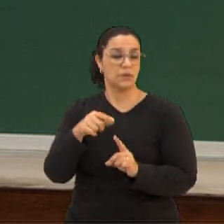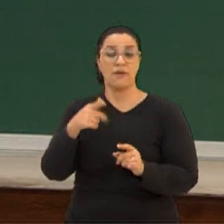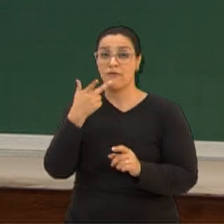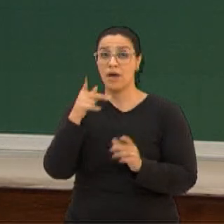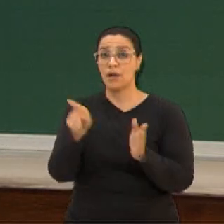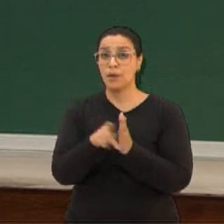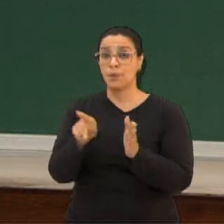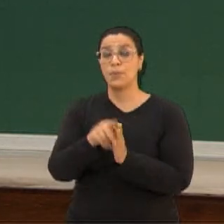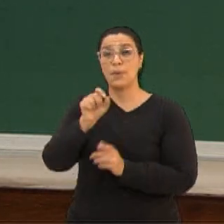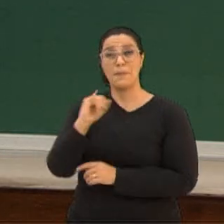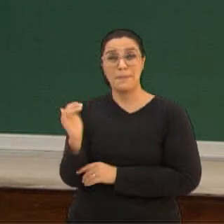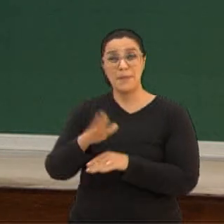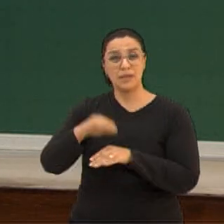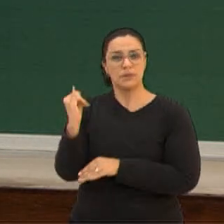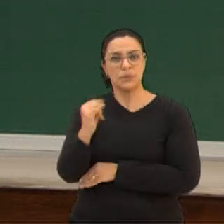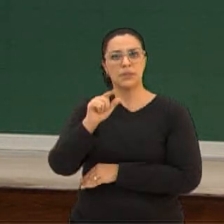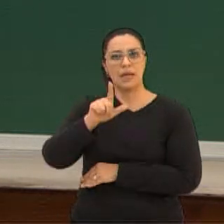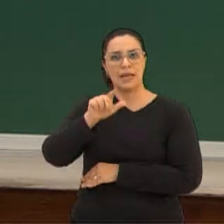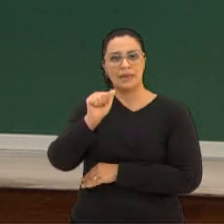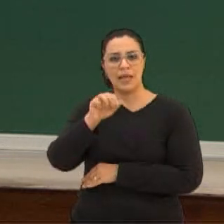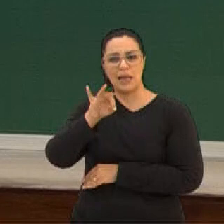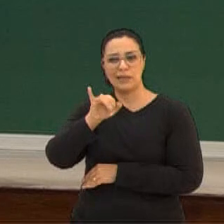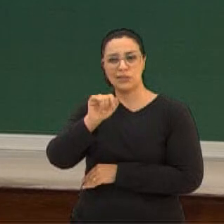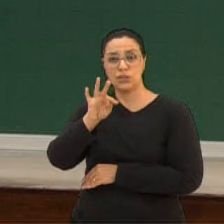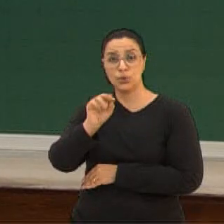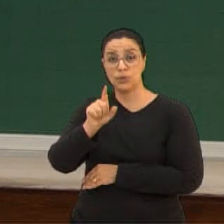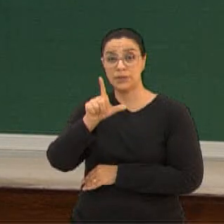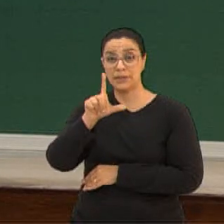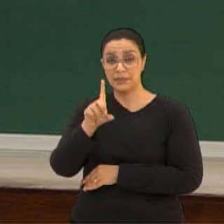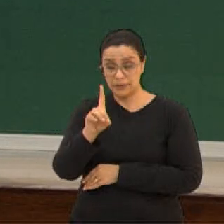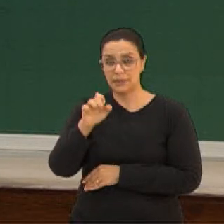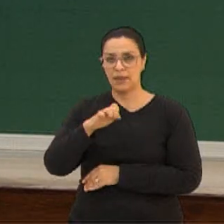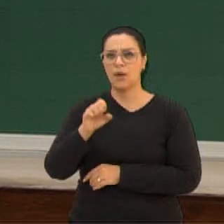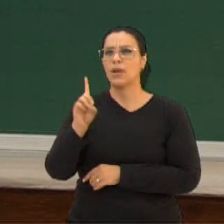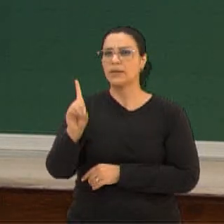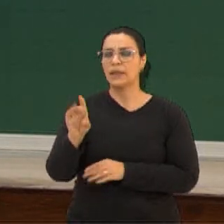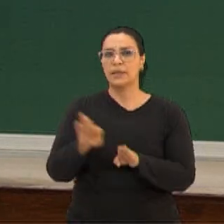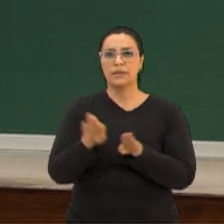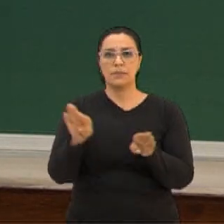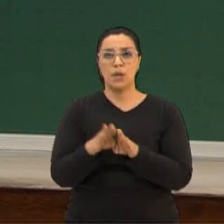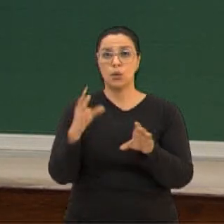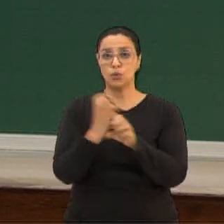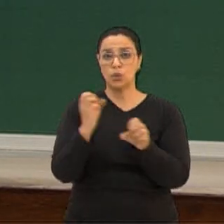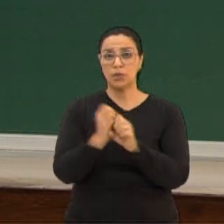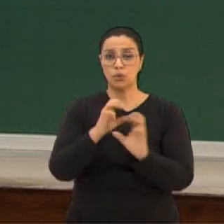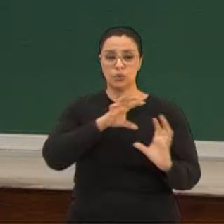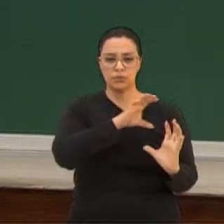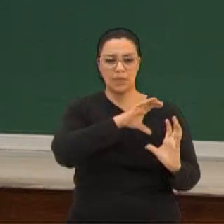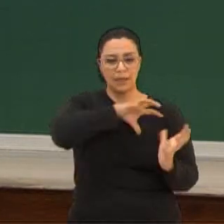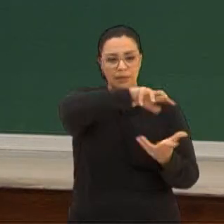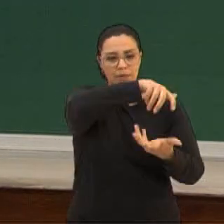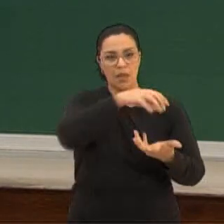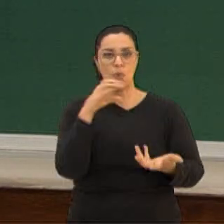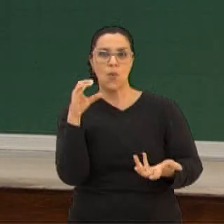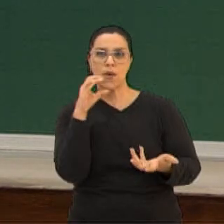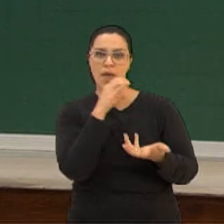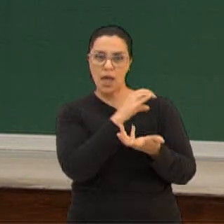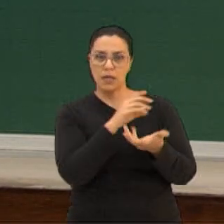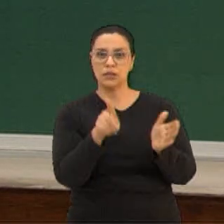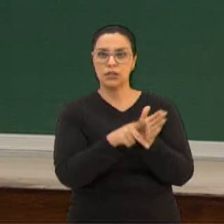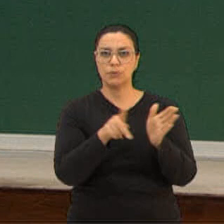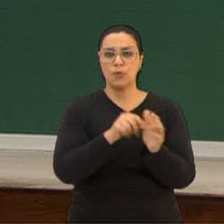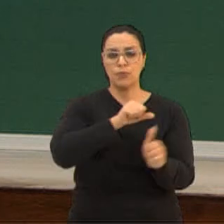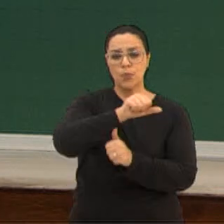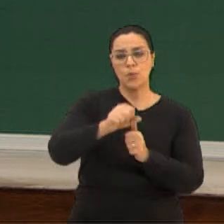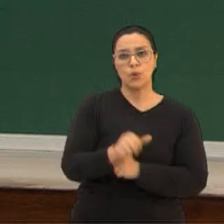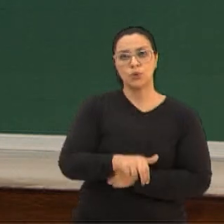decisivo é a latitude. A letra D, a distribuição desigual do calor na Terra, que direciona todas as massas de